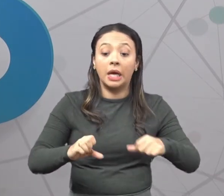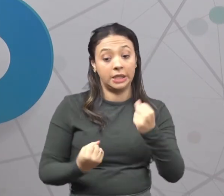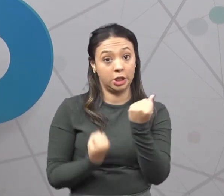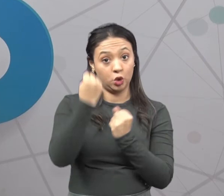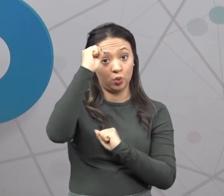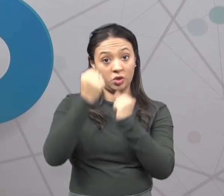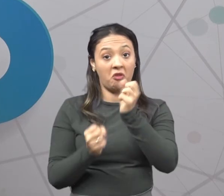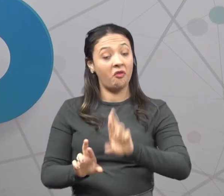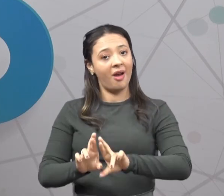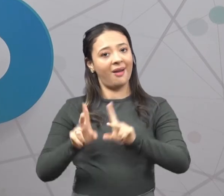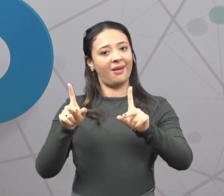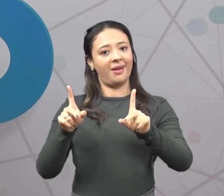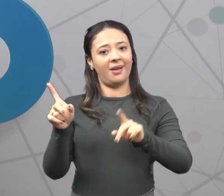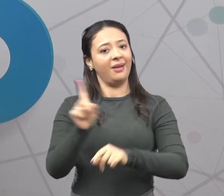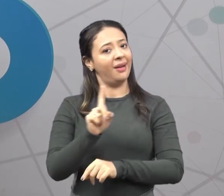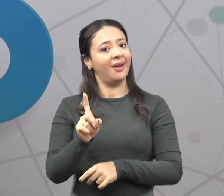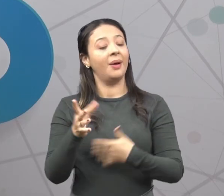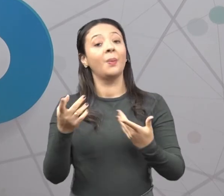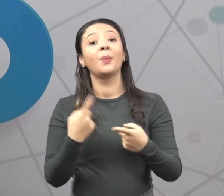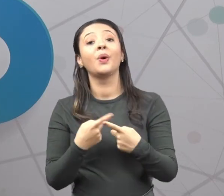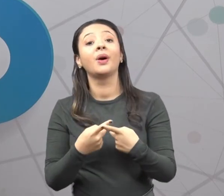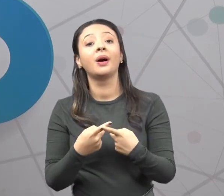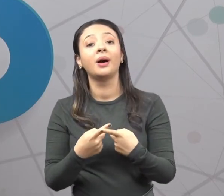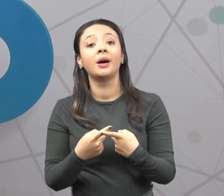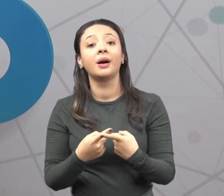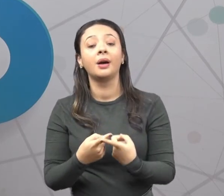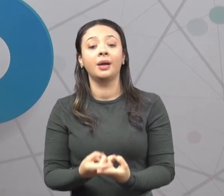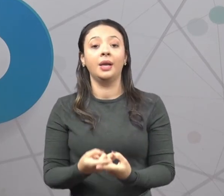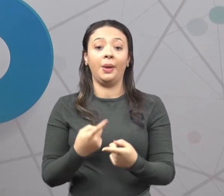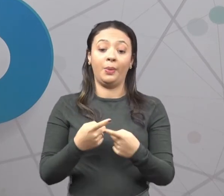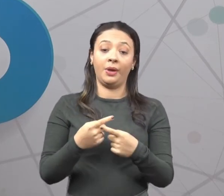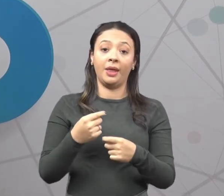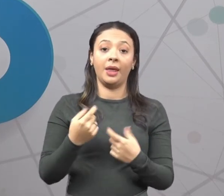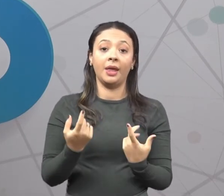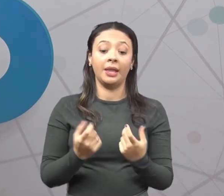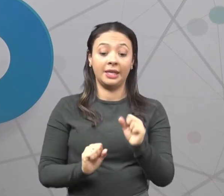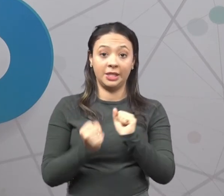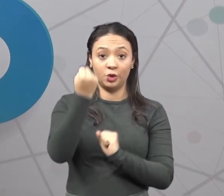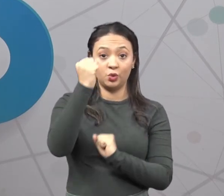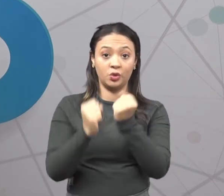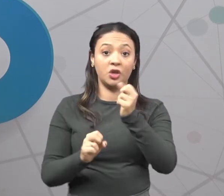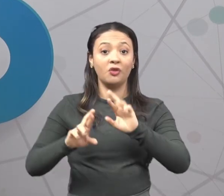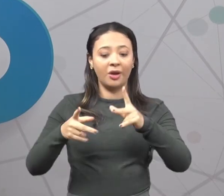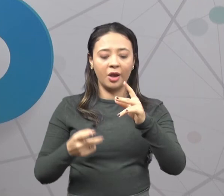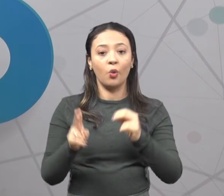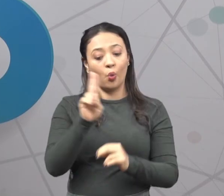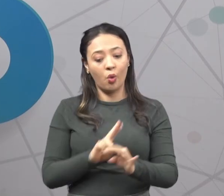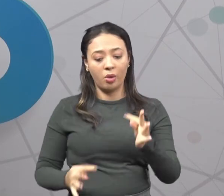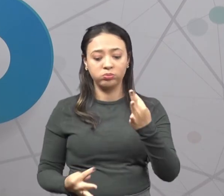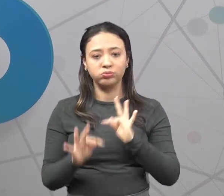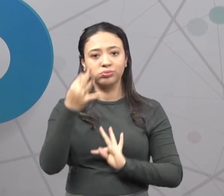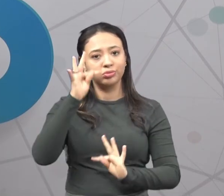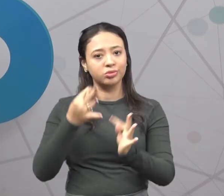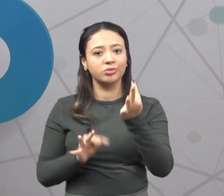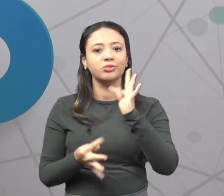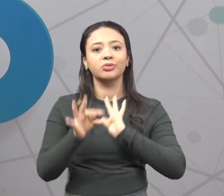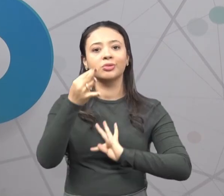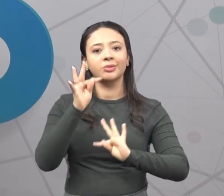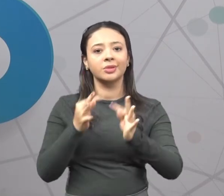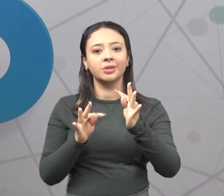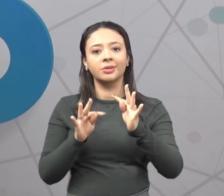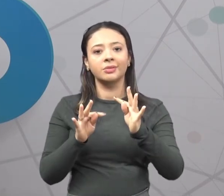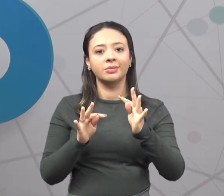não, eles iam trabalhar operacionalizando as máquinas, né, sendo operadores de máquinas. Então,